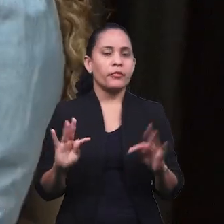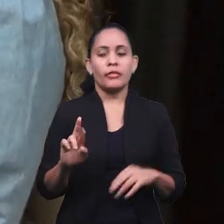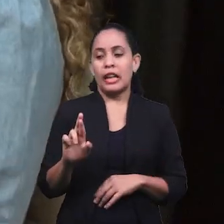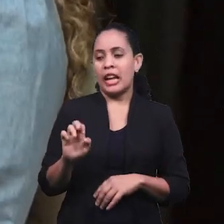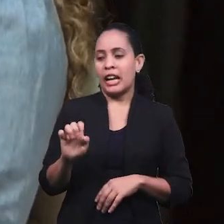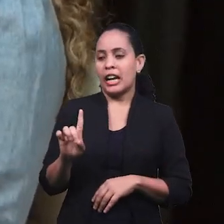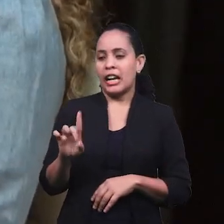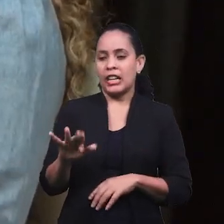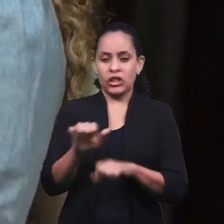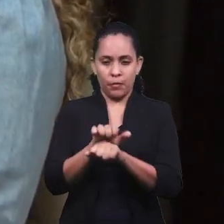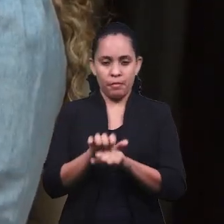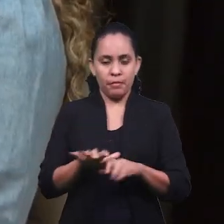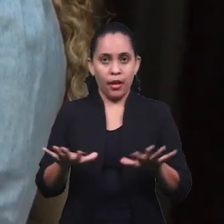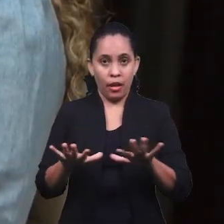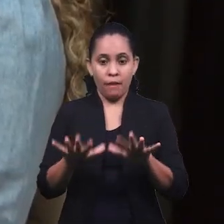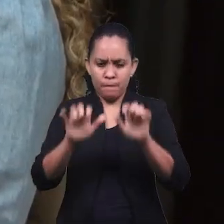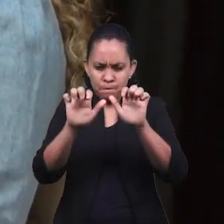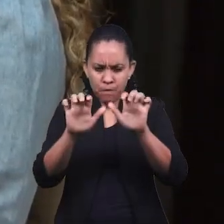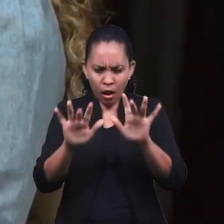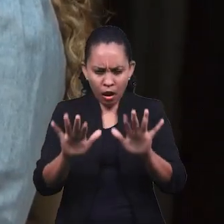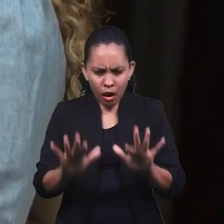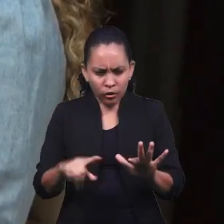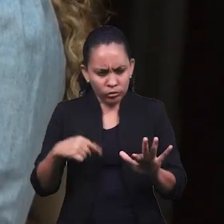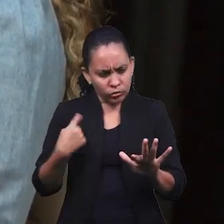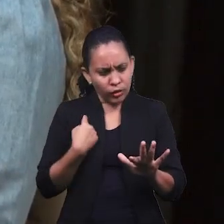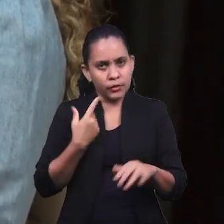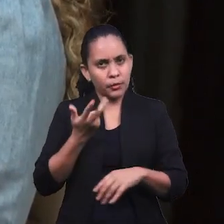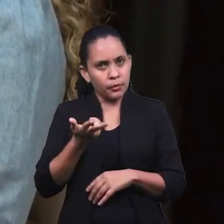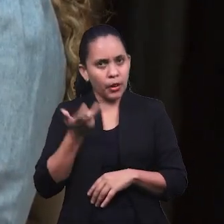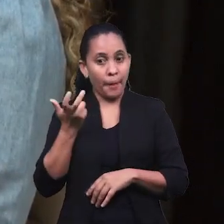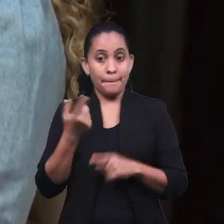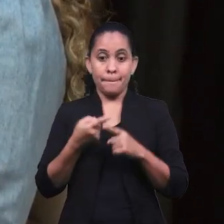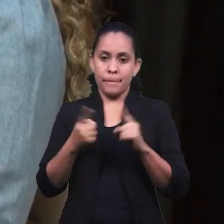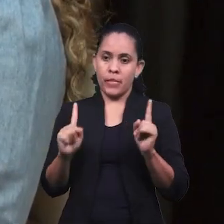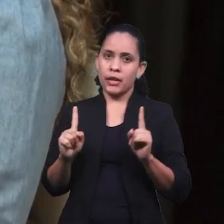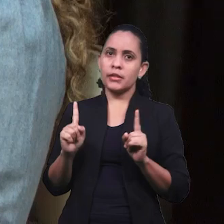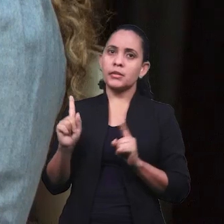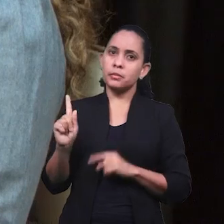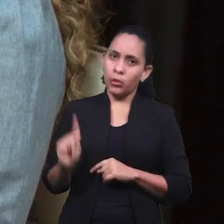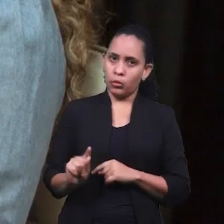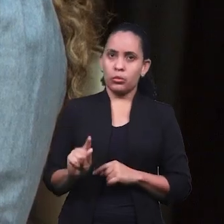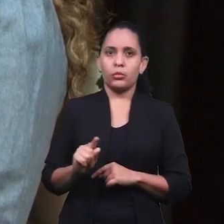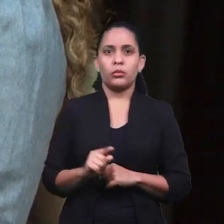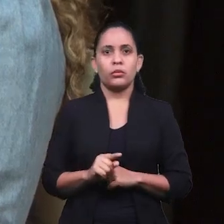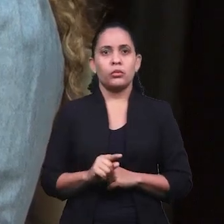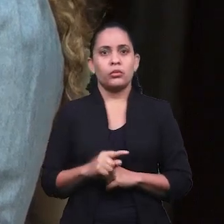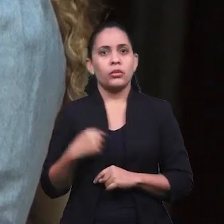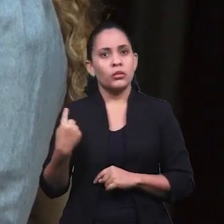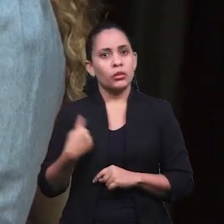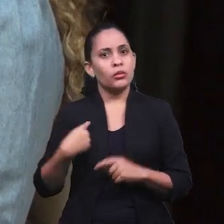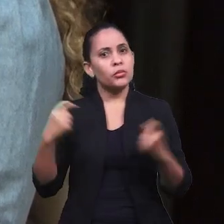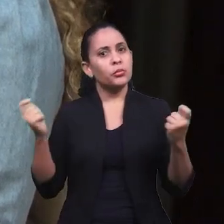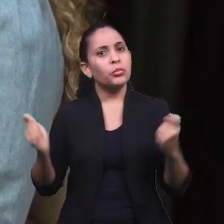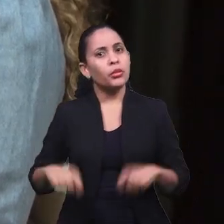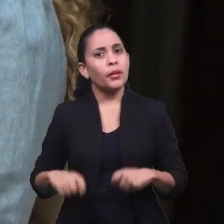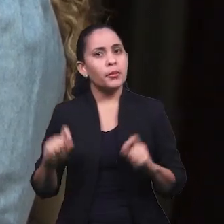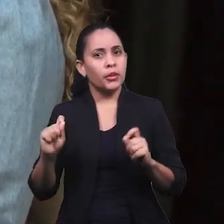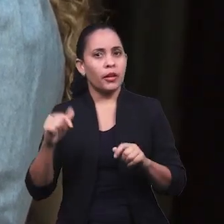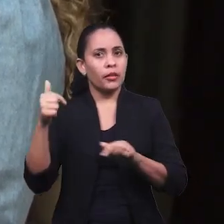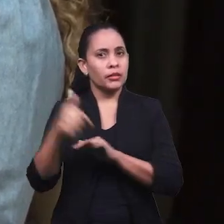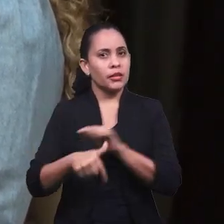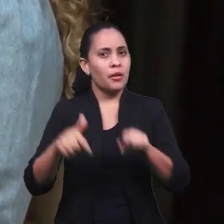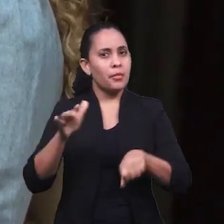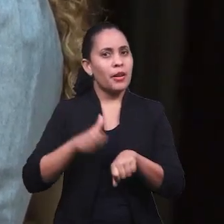estão direcionando bastante investimentos, que agora com a inteligência artificial, né, e o machine learning. Então, você